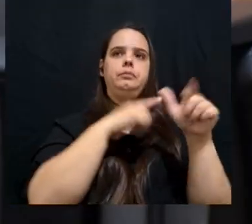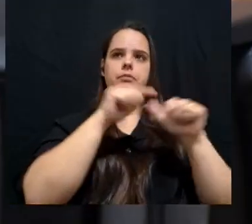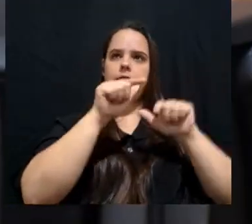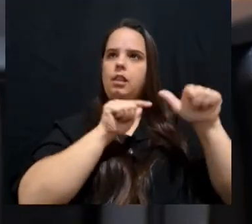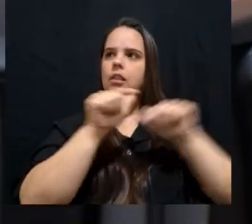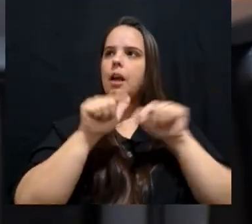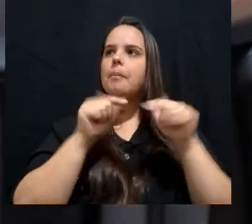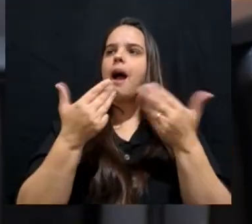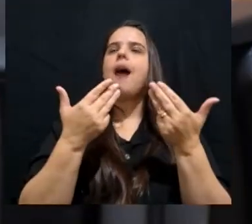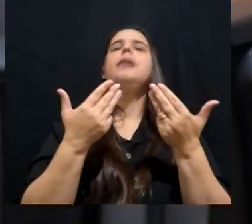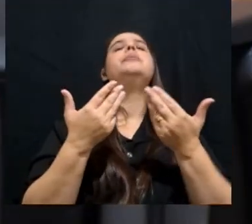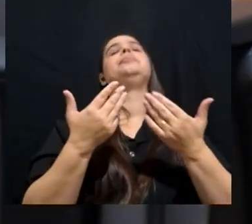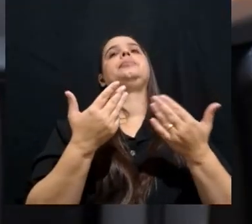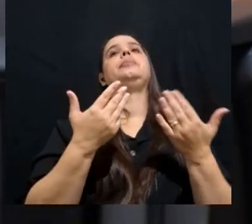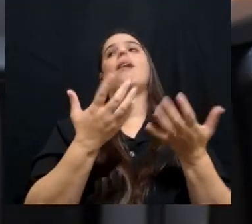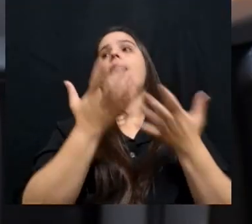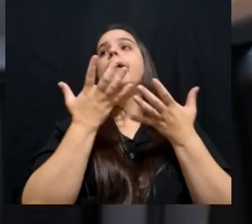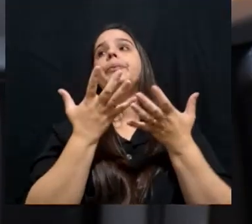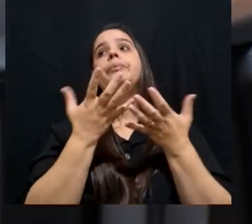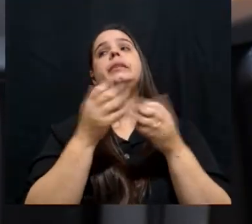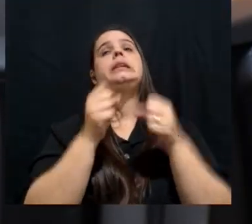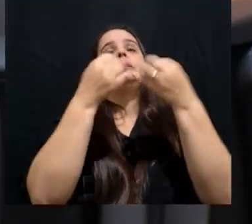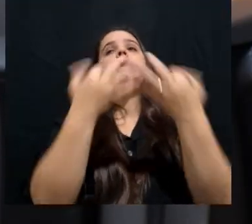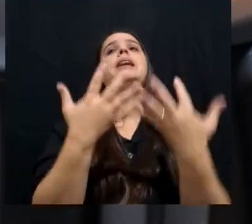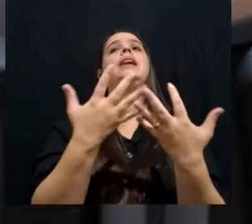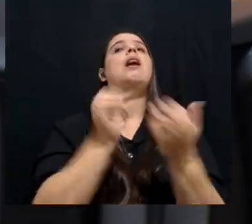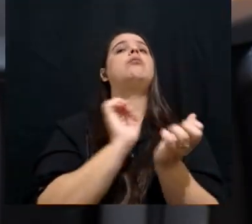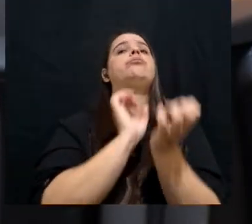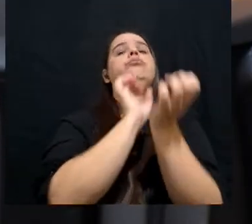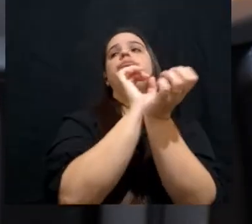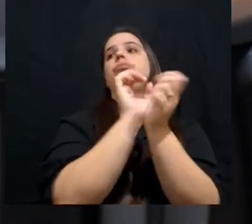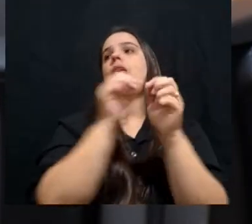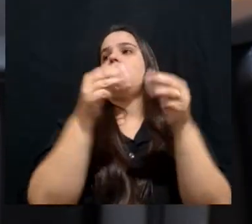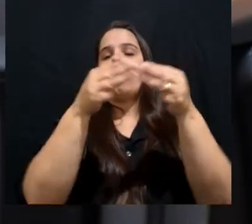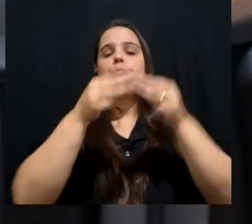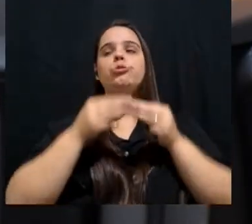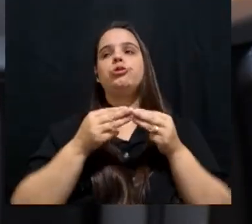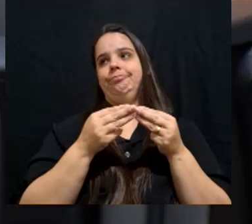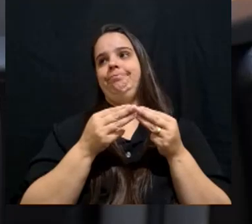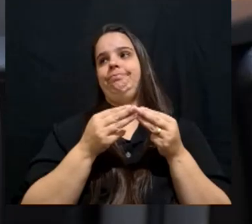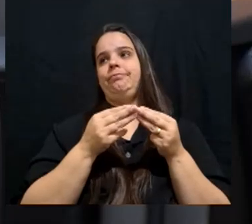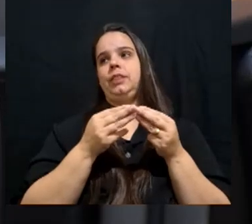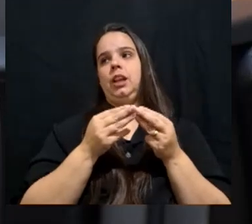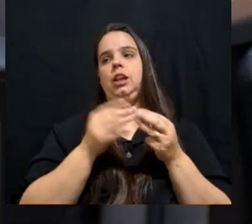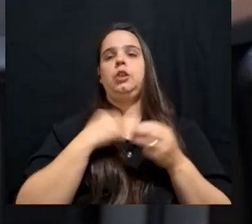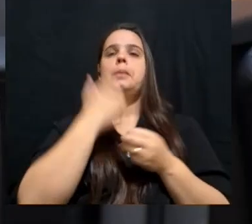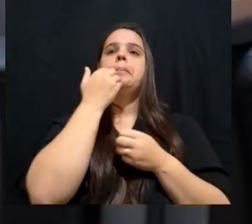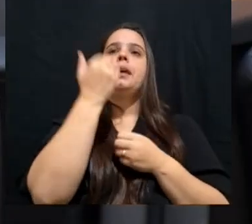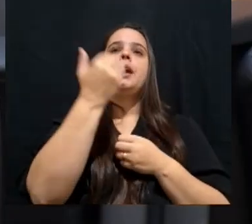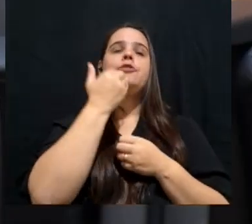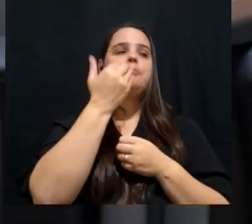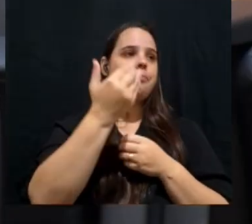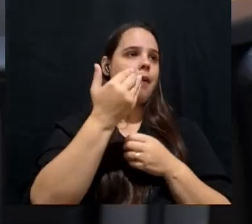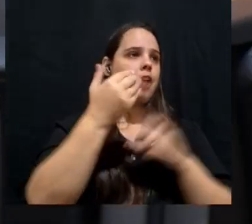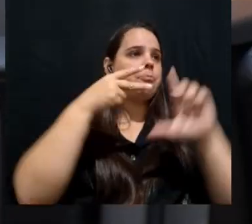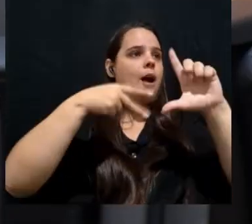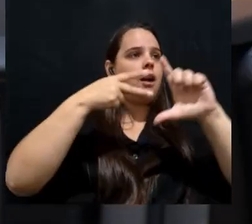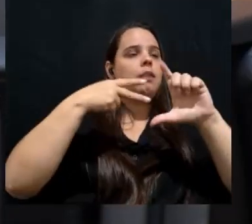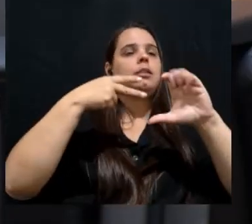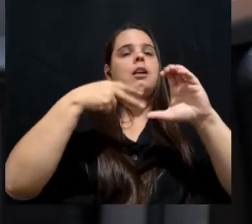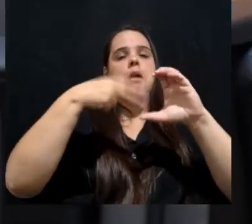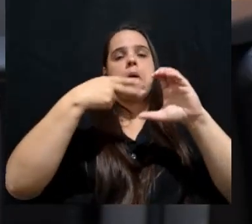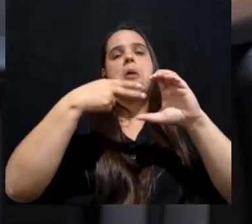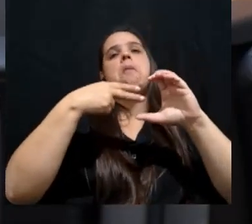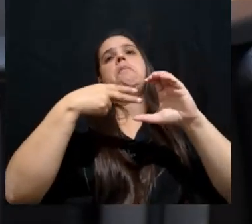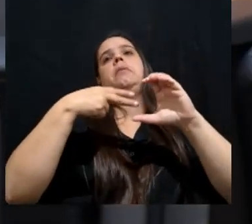caso, é um instrumento que a gente faz esse apelo para a Câmara dos Deputados da celeridade, né,